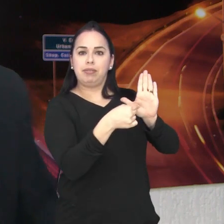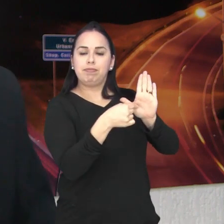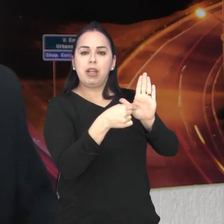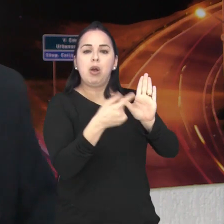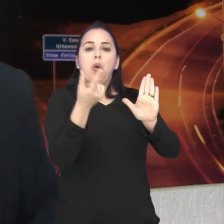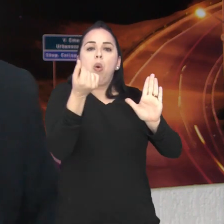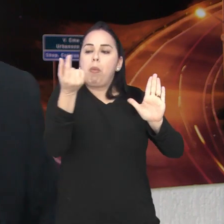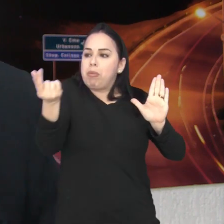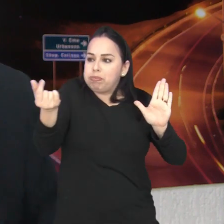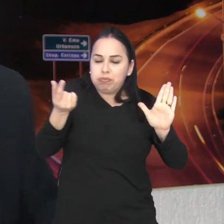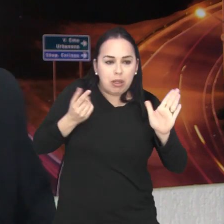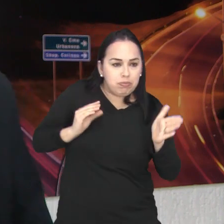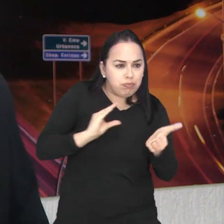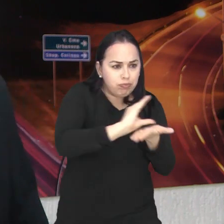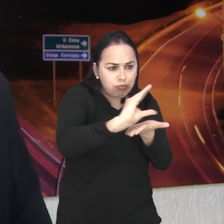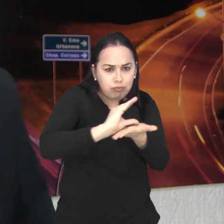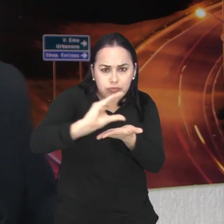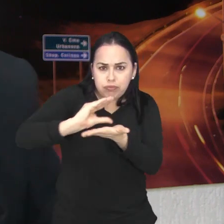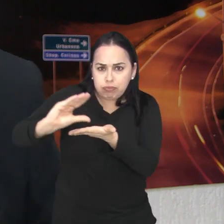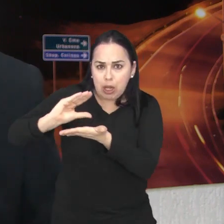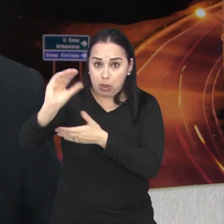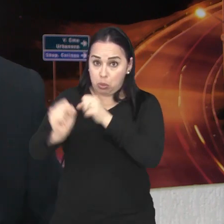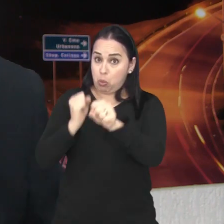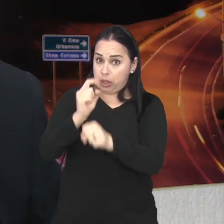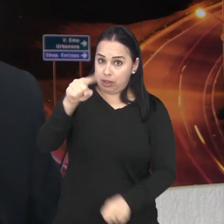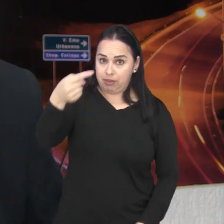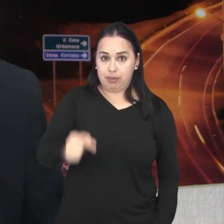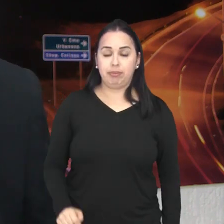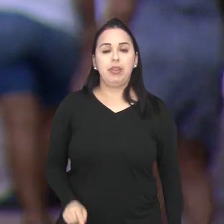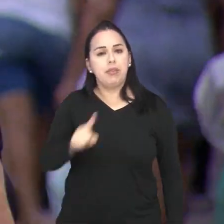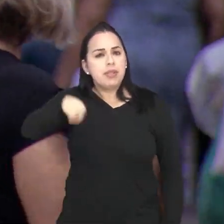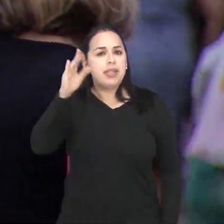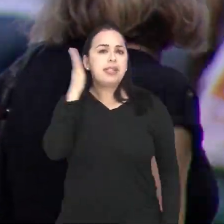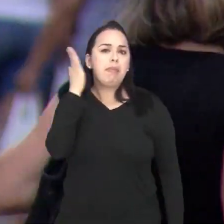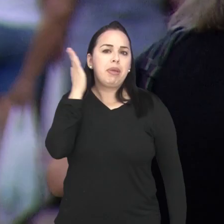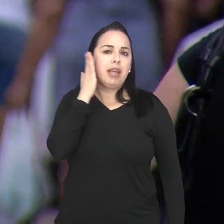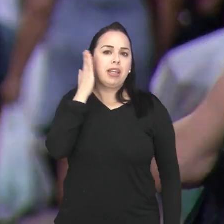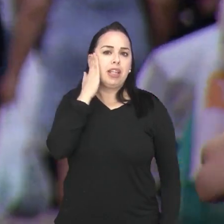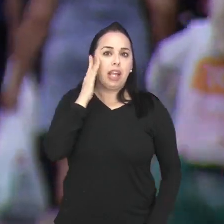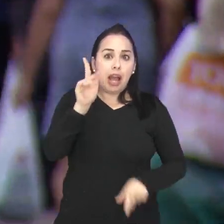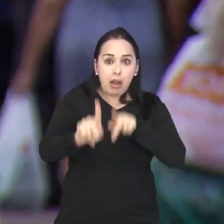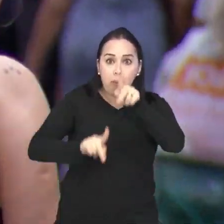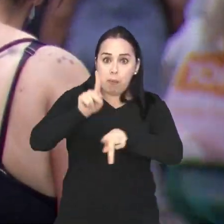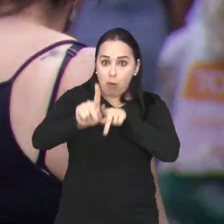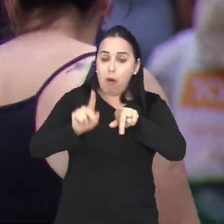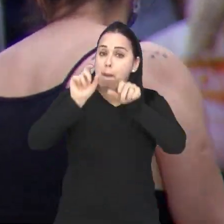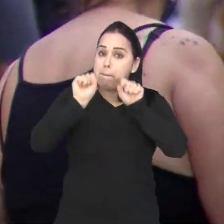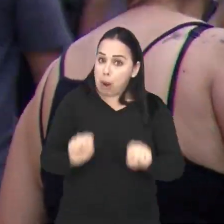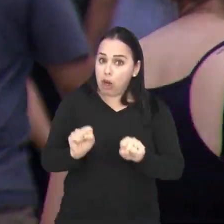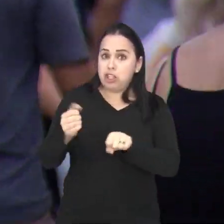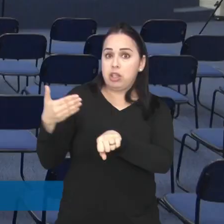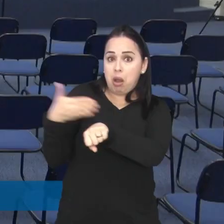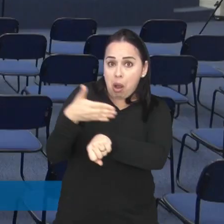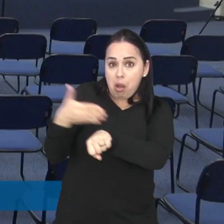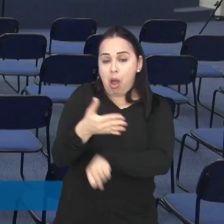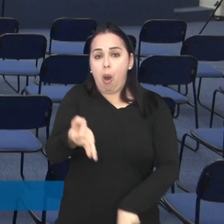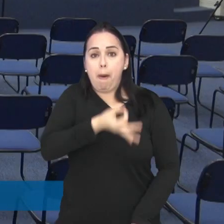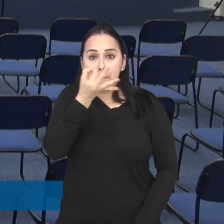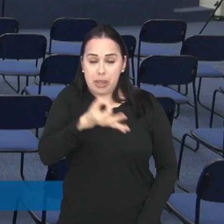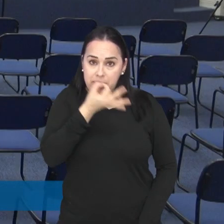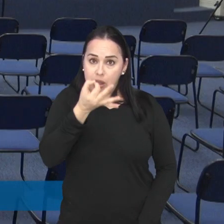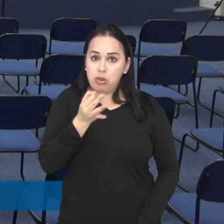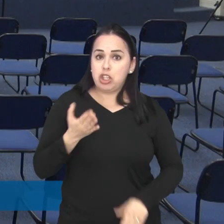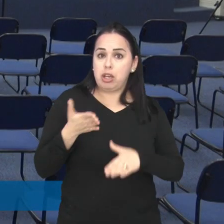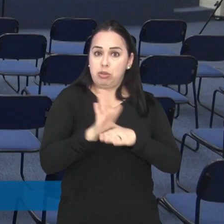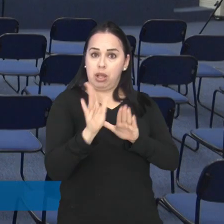exatamente onde serão aplicados os recursos da Prefeitura no próximo exercício. E você sabia que toda a população pode participar diretamente